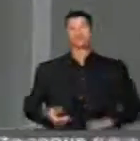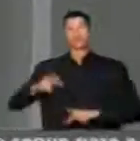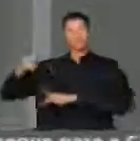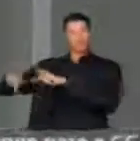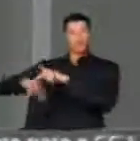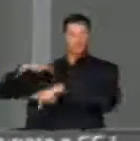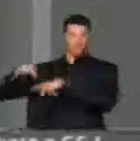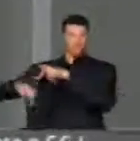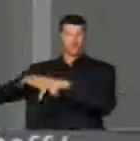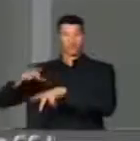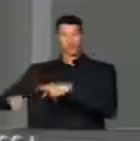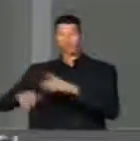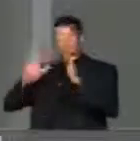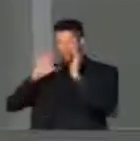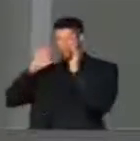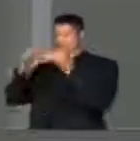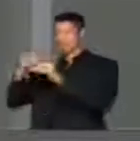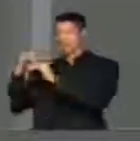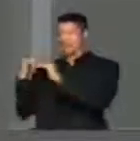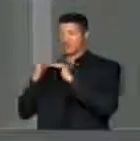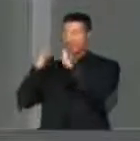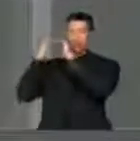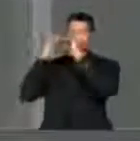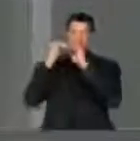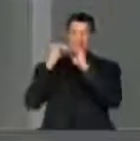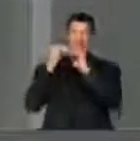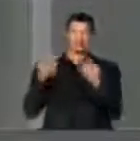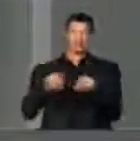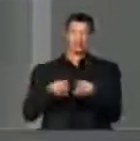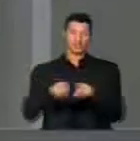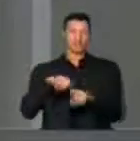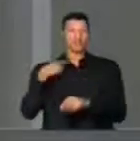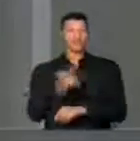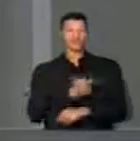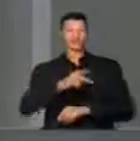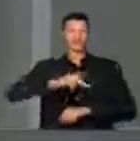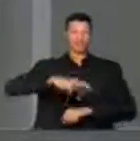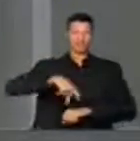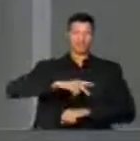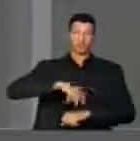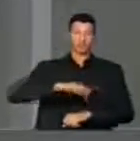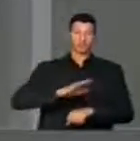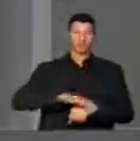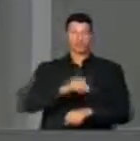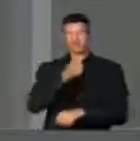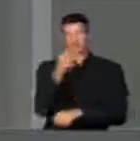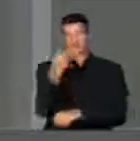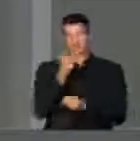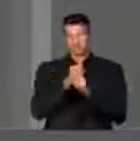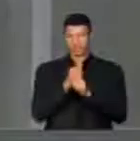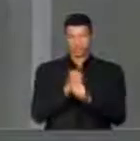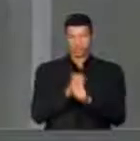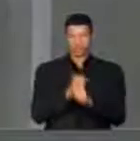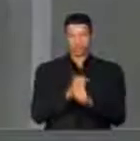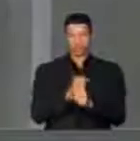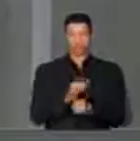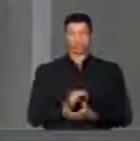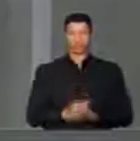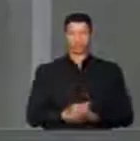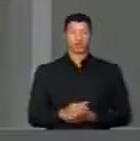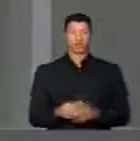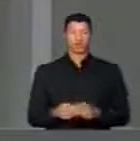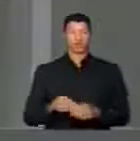popular que tem como foco a igualdade e a ascensão social em nosso país nesses 13 anos e meio.